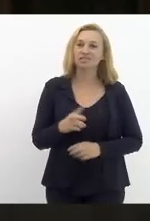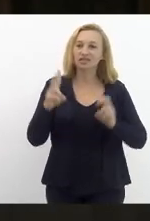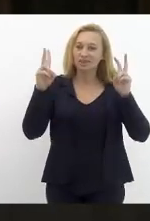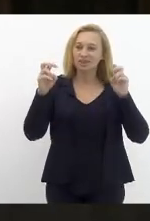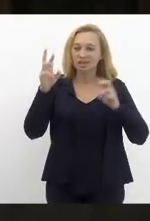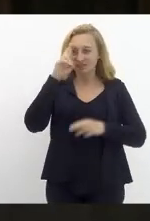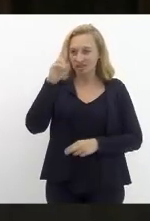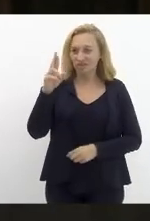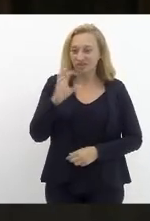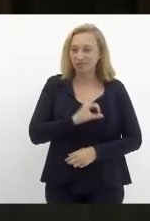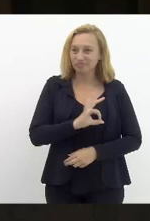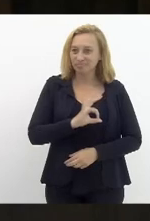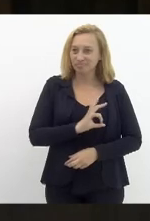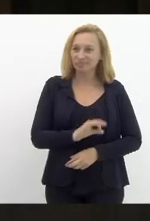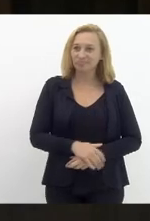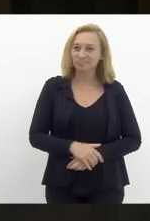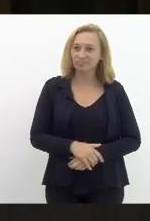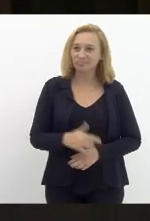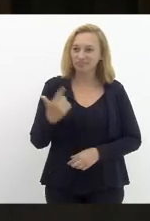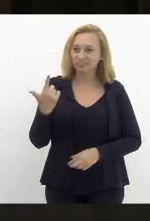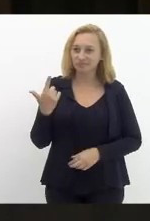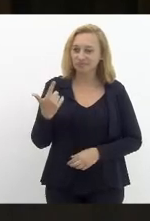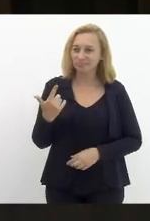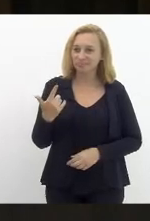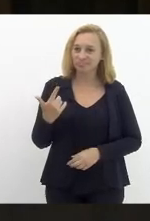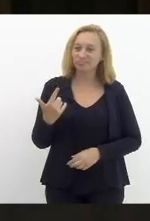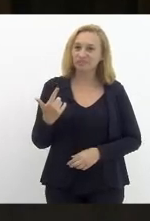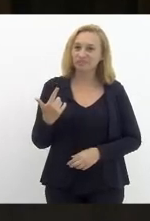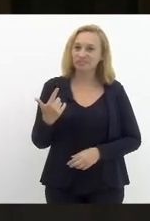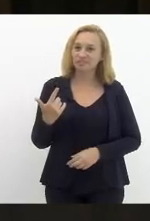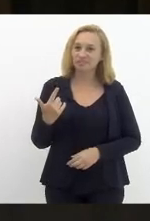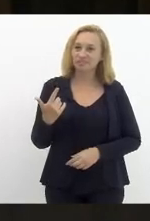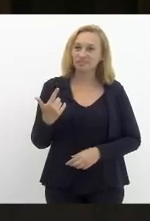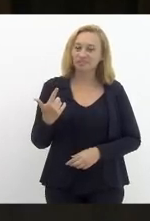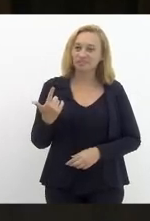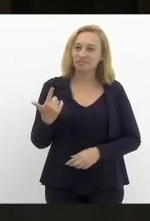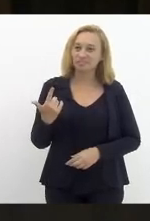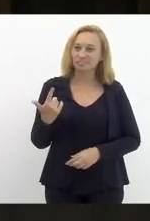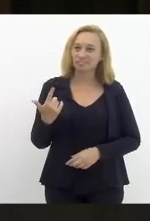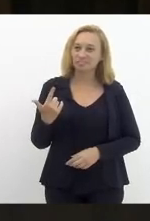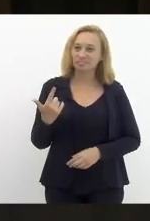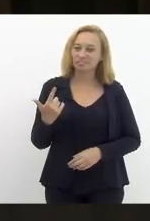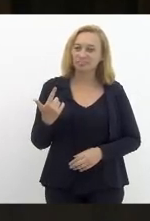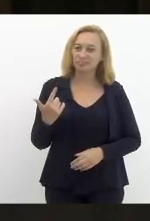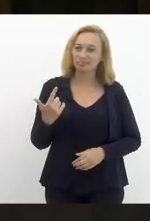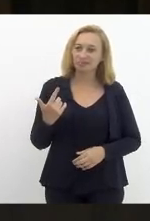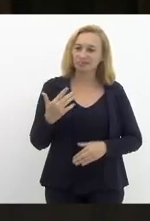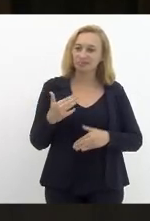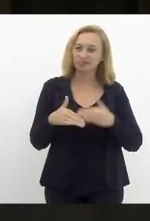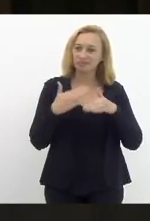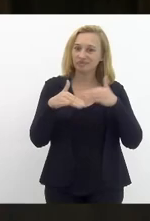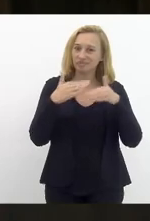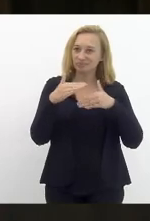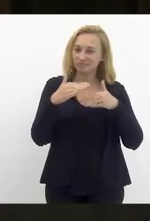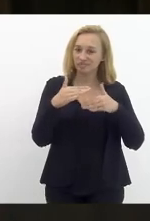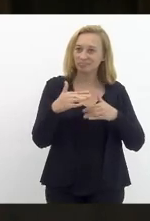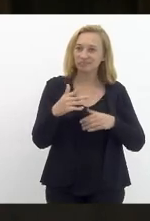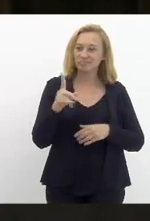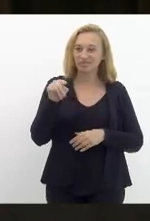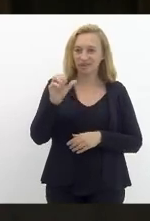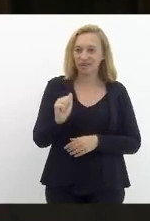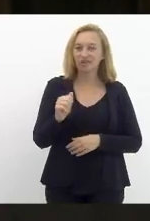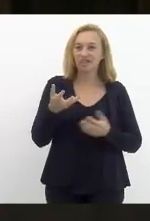de polícia, portanto, conquistou o mais alto cargo almejado por todos vocês que querem disputar